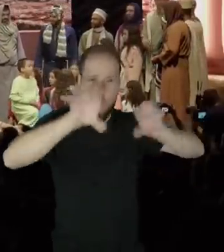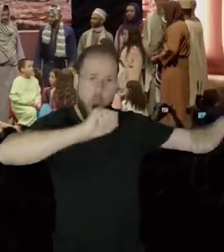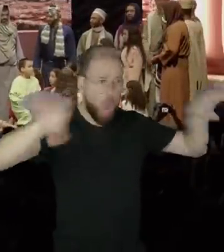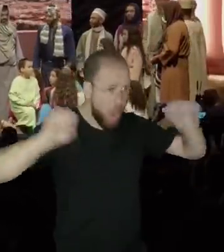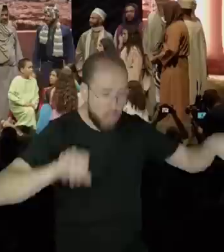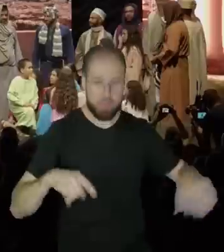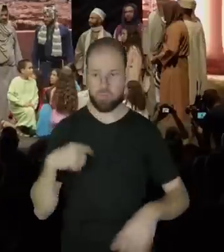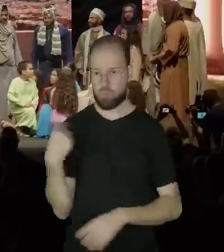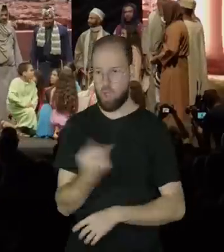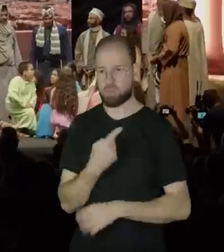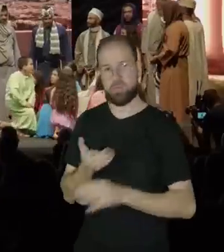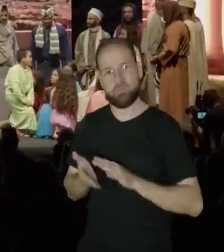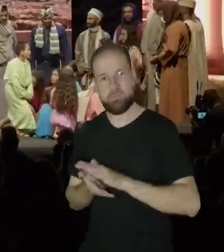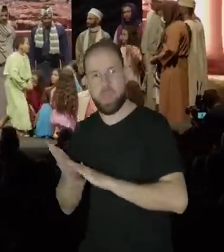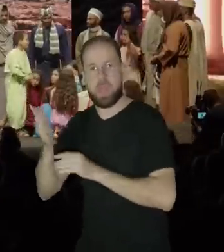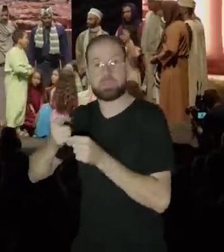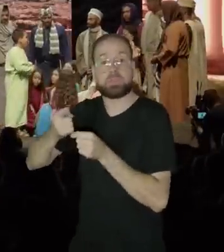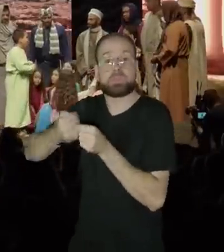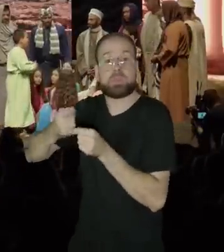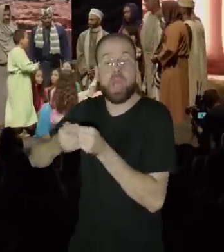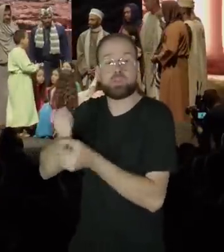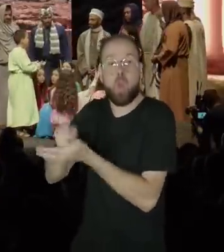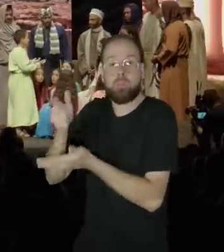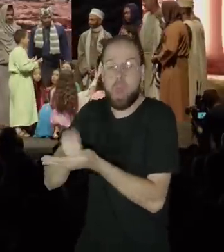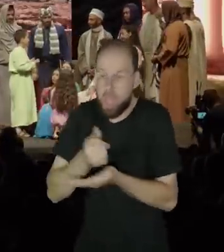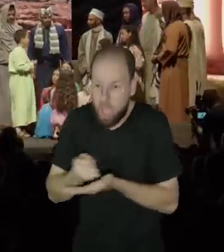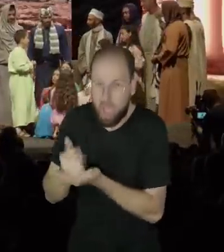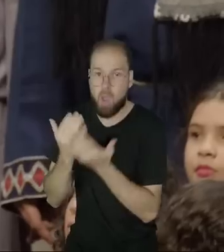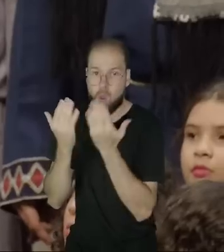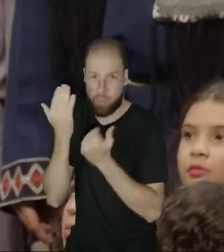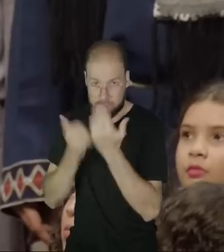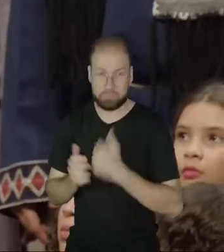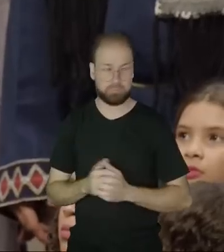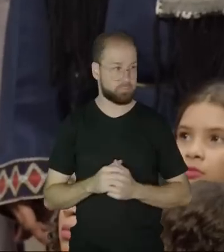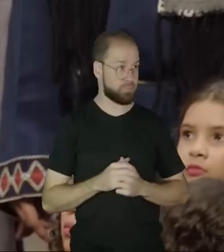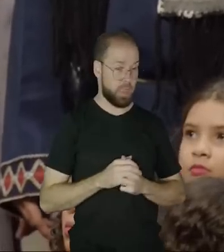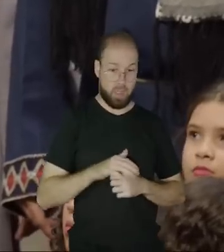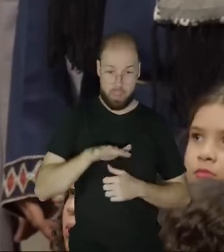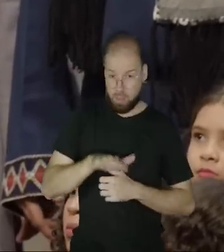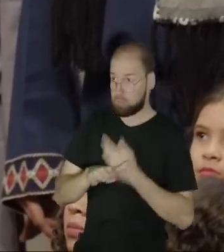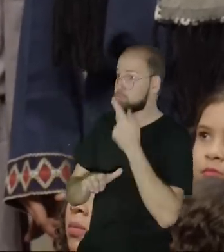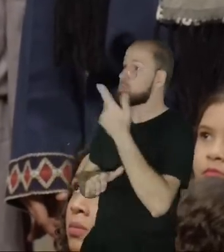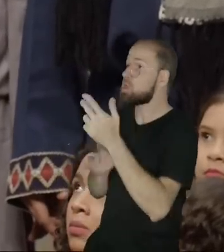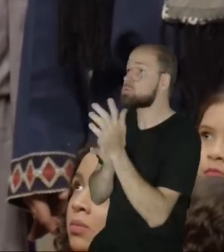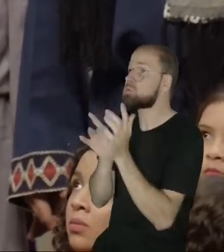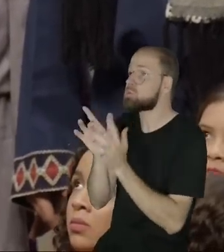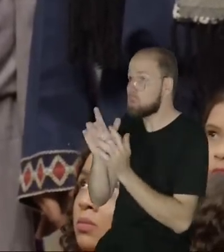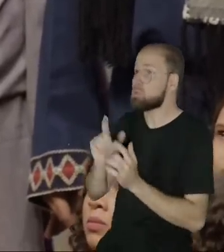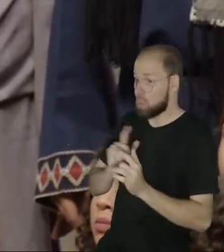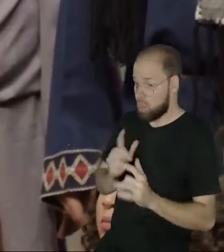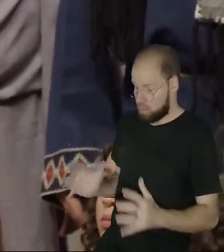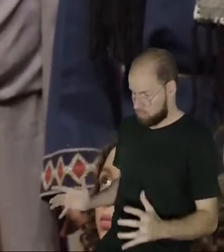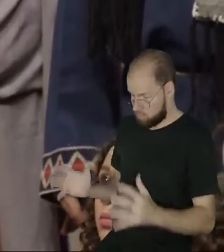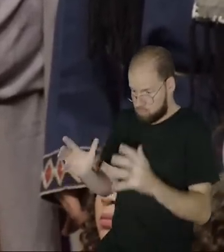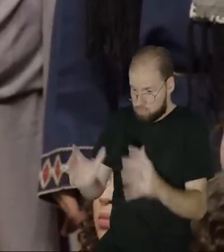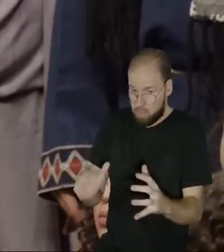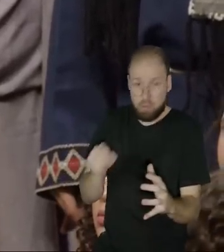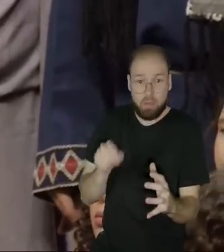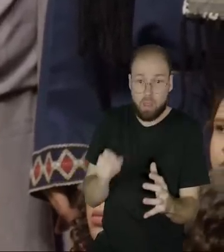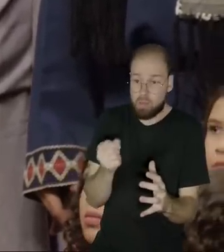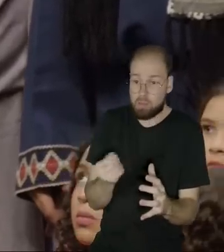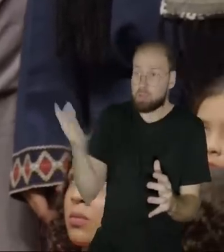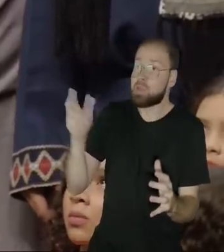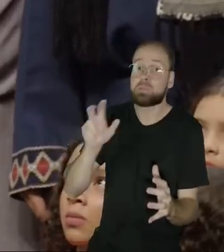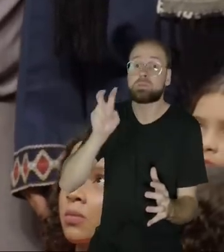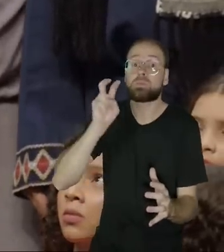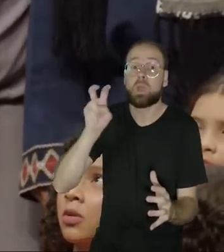povoados comprar comida. Jesus, eu tenho aqui um cesto com 5 pães. Eu ia levar para casa, mas